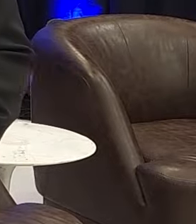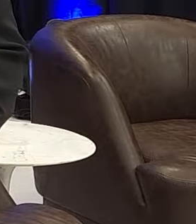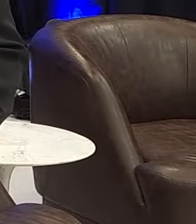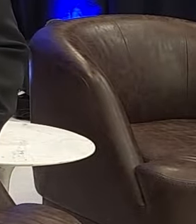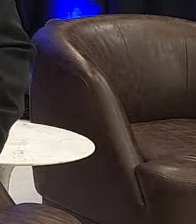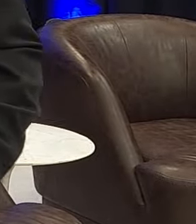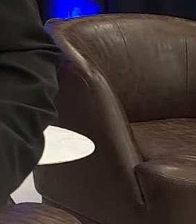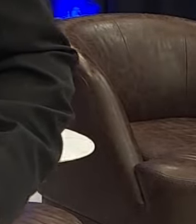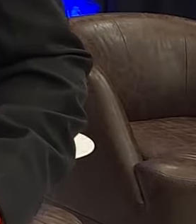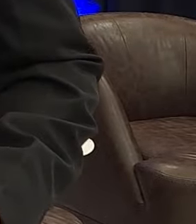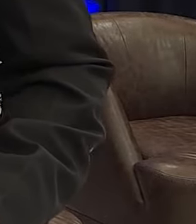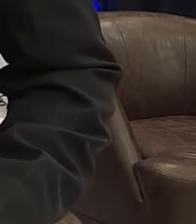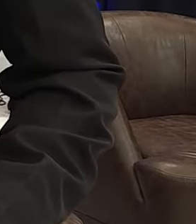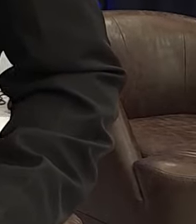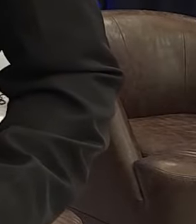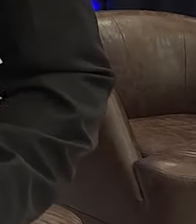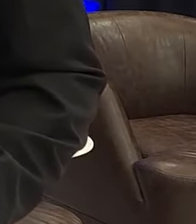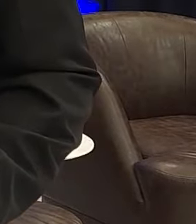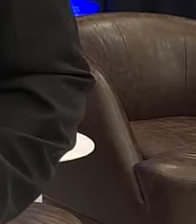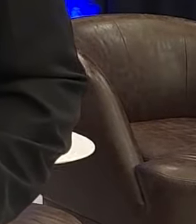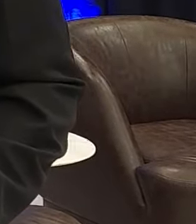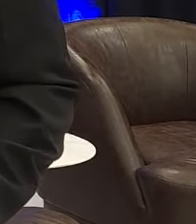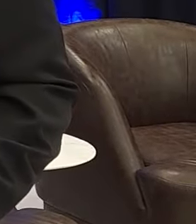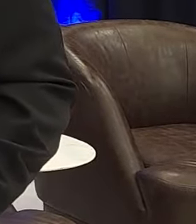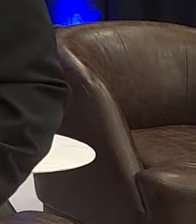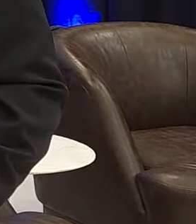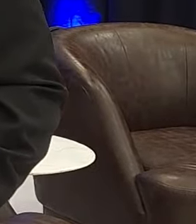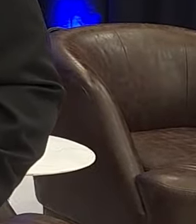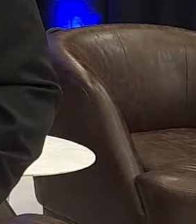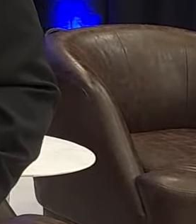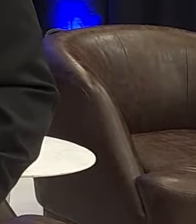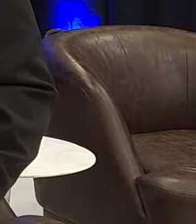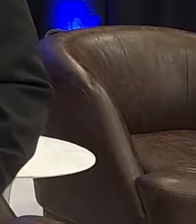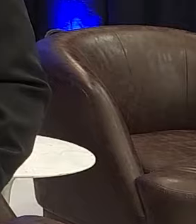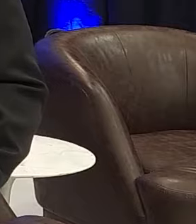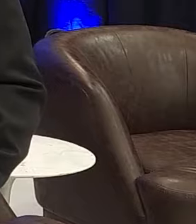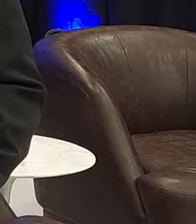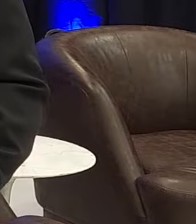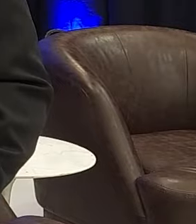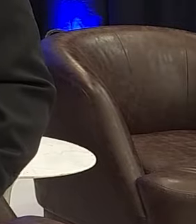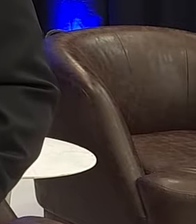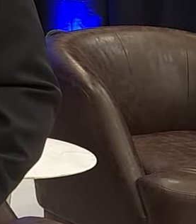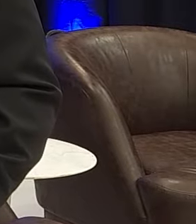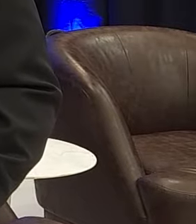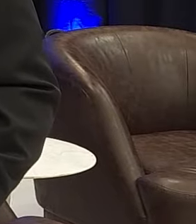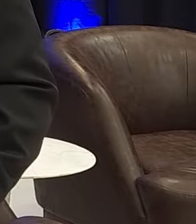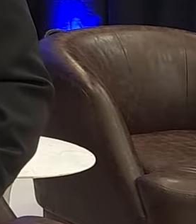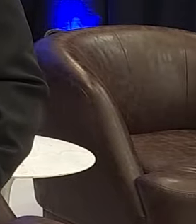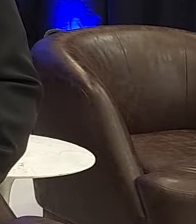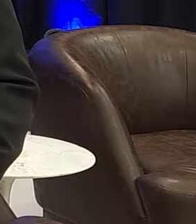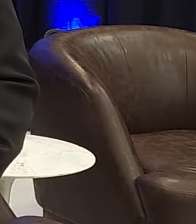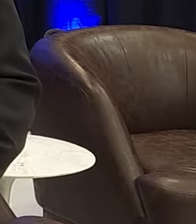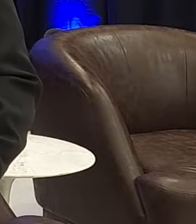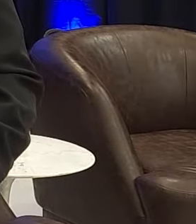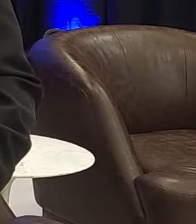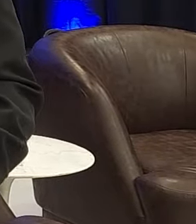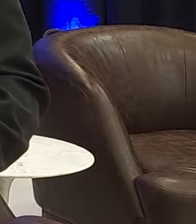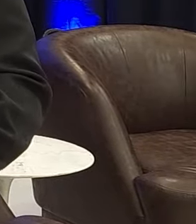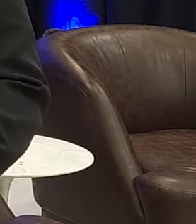Olá, bom dia! Você que está acordando agora, obrigado pela sua companhia. O Bora Parnaíba dessa sexta-feira, 9 de